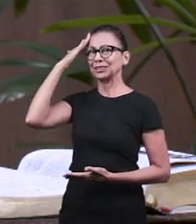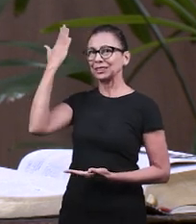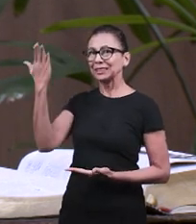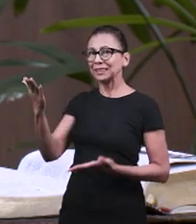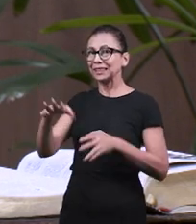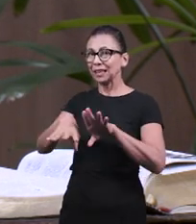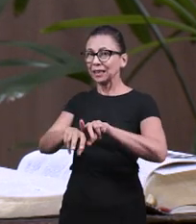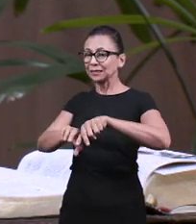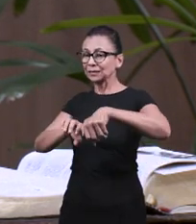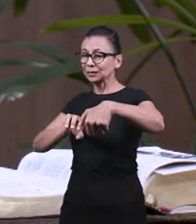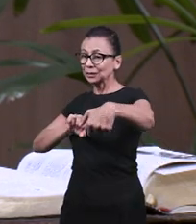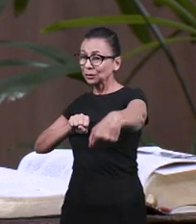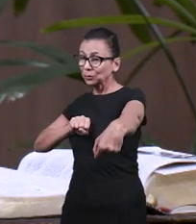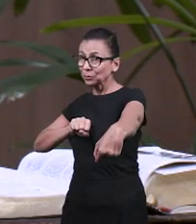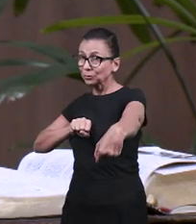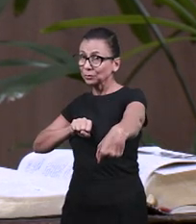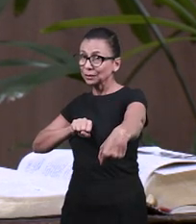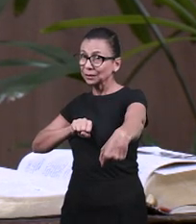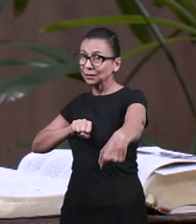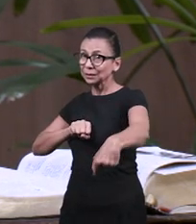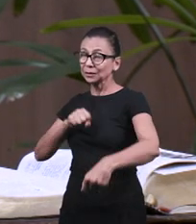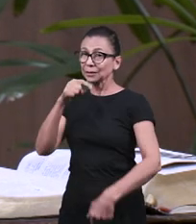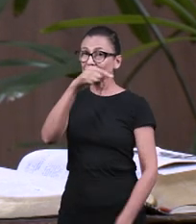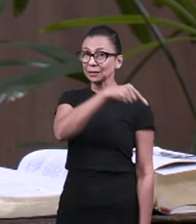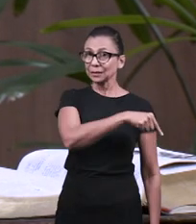agora, não conheciam a palavra.